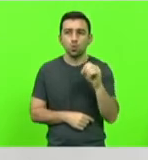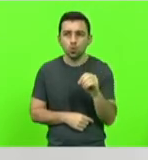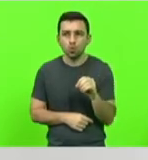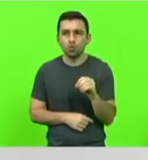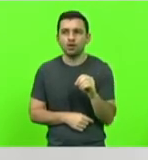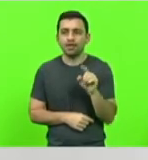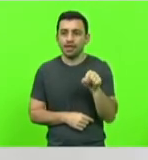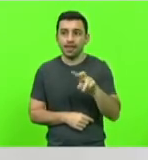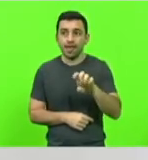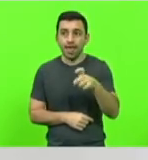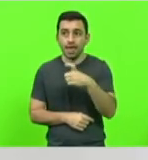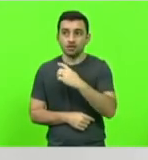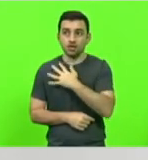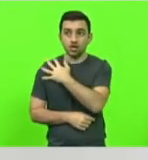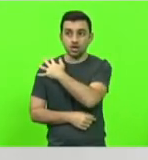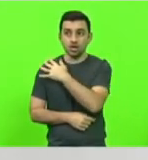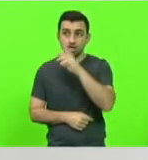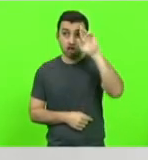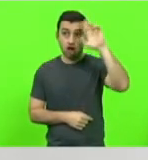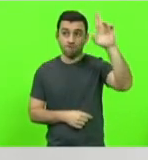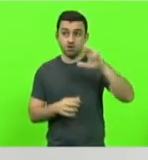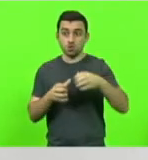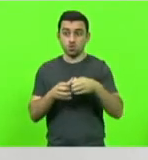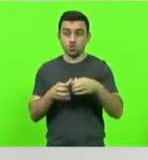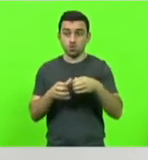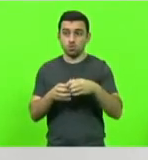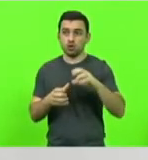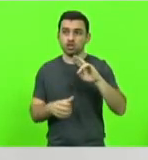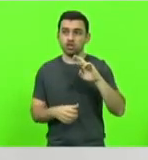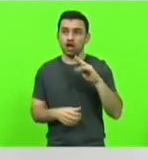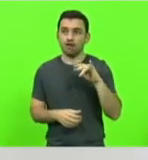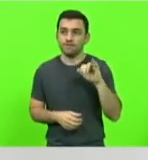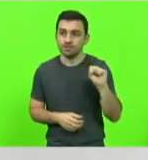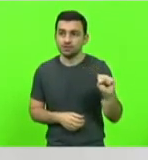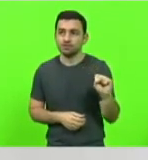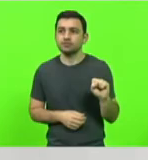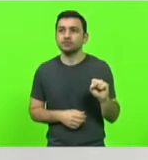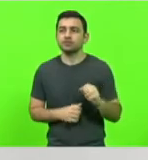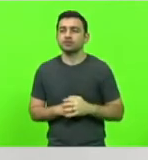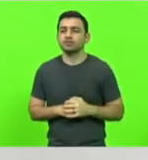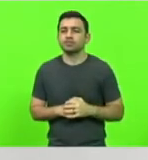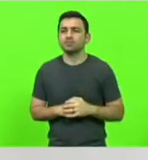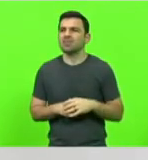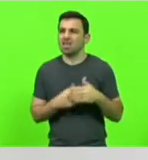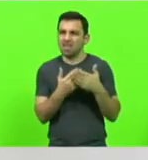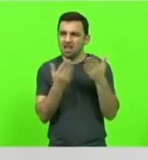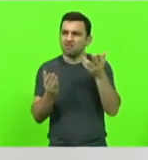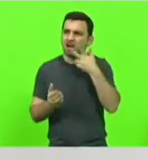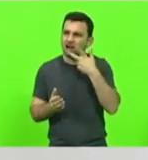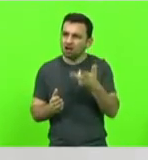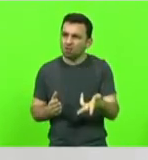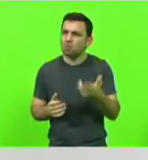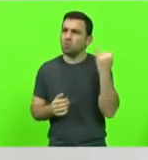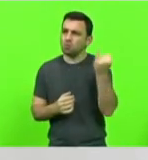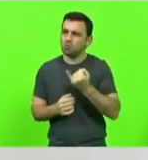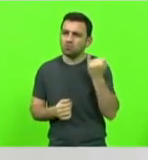ex-general, chefe da inteligência chavista. E ele fez algumas declarações